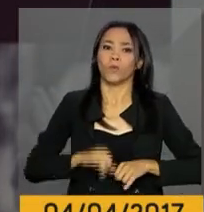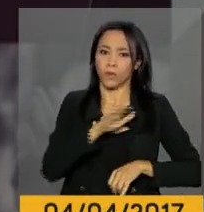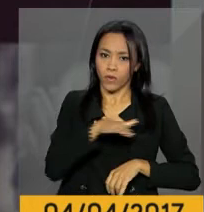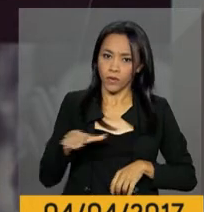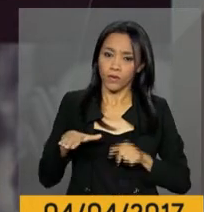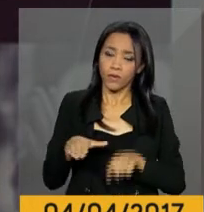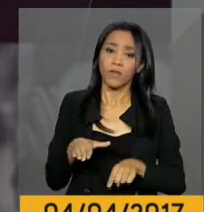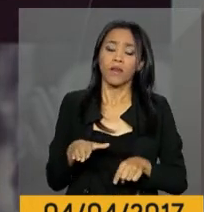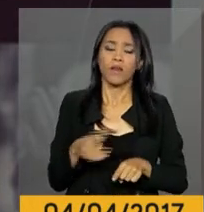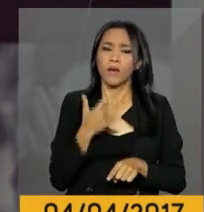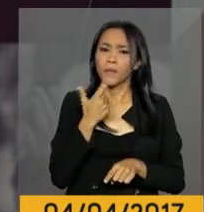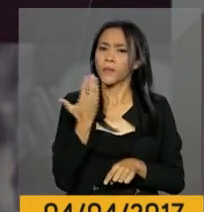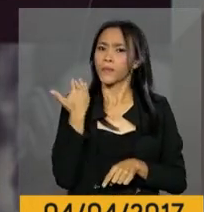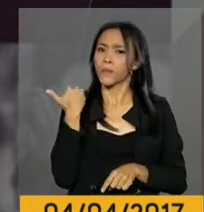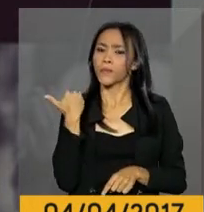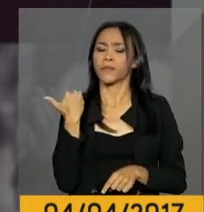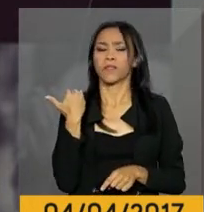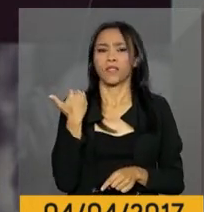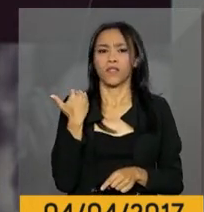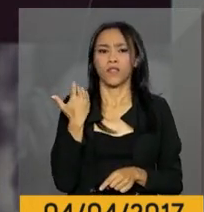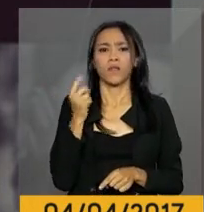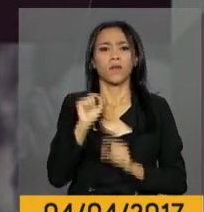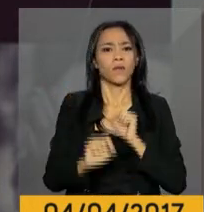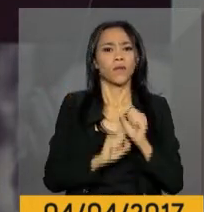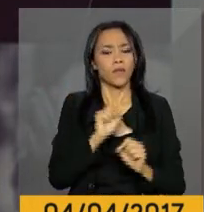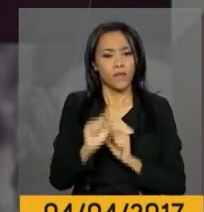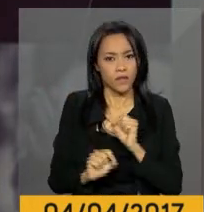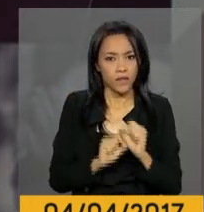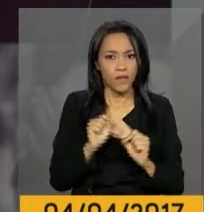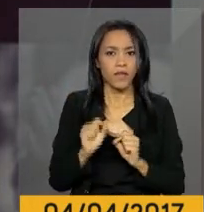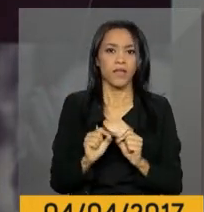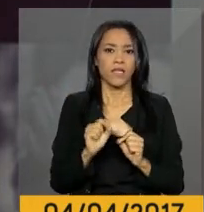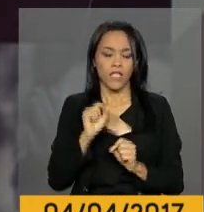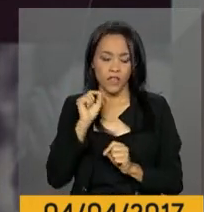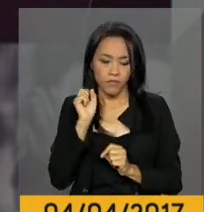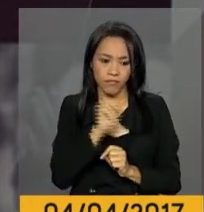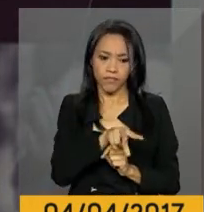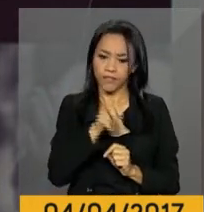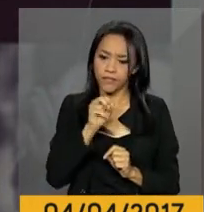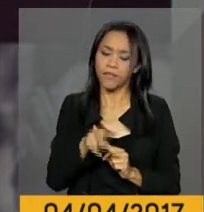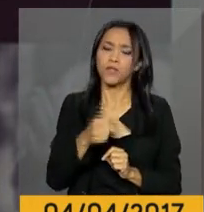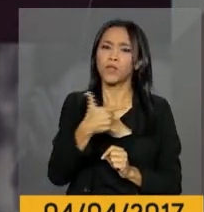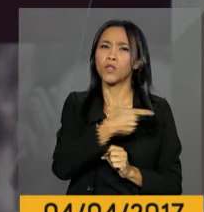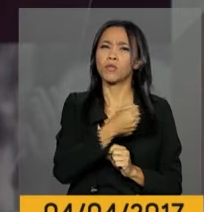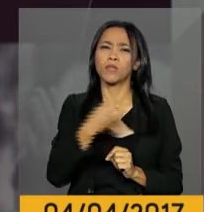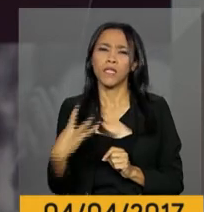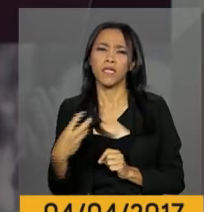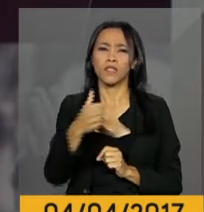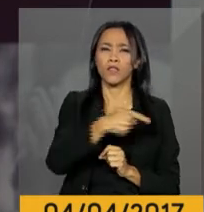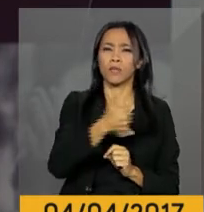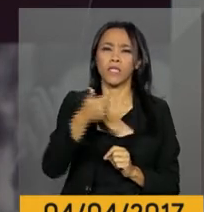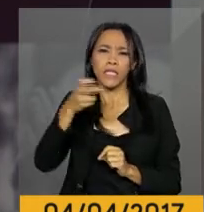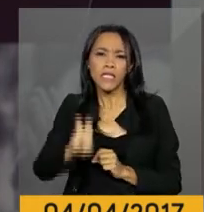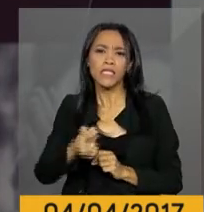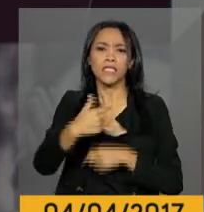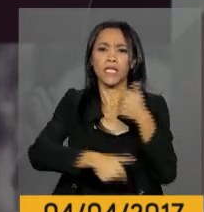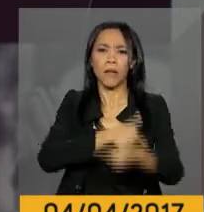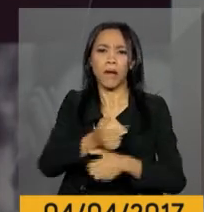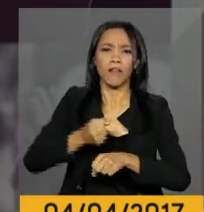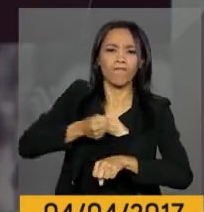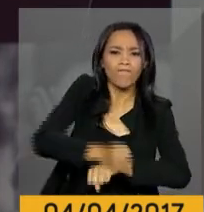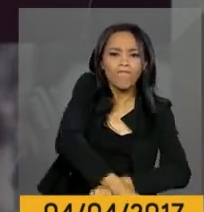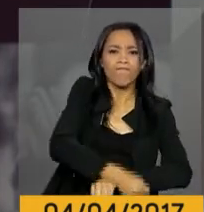recentemente revelado, magistrades, de incidência de trabalho infantil entre 2013 e 2015 é